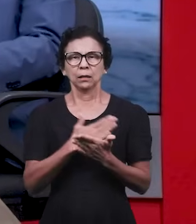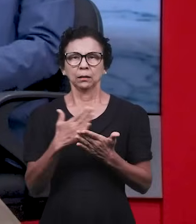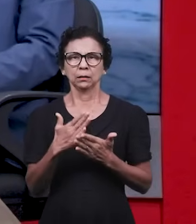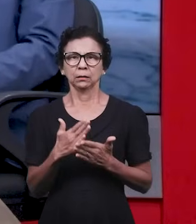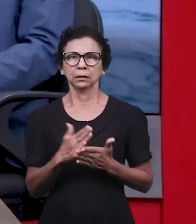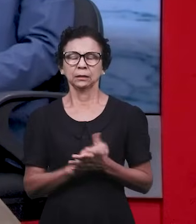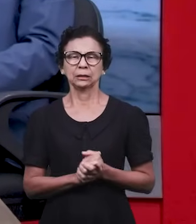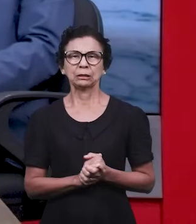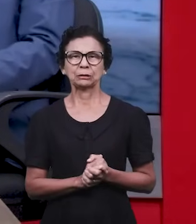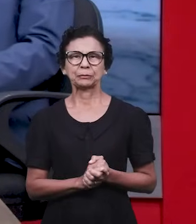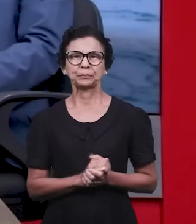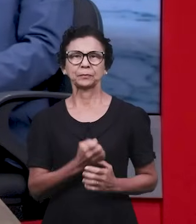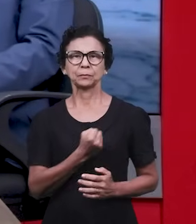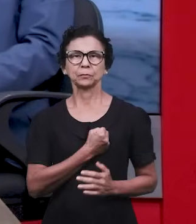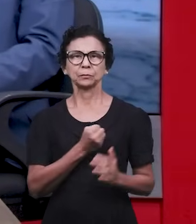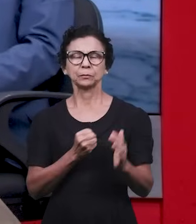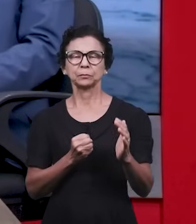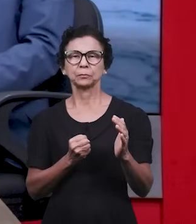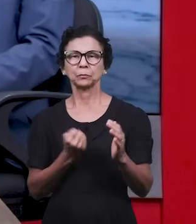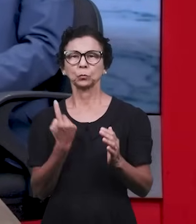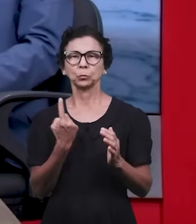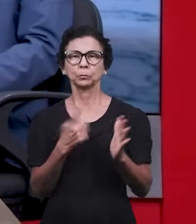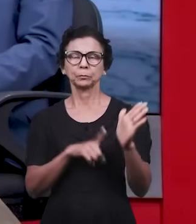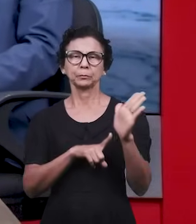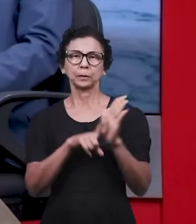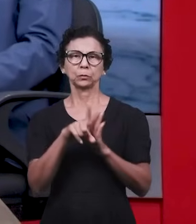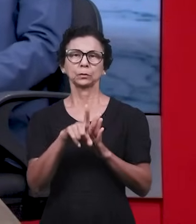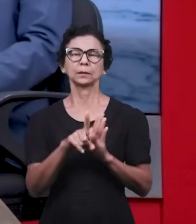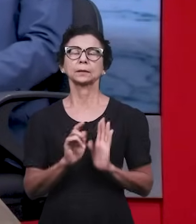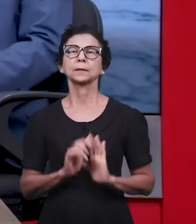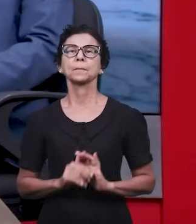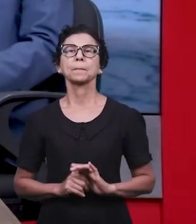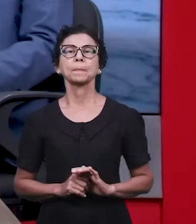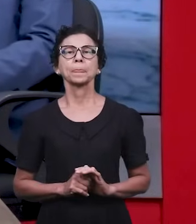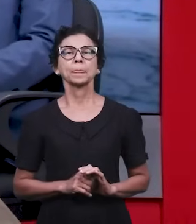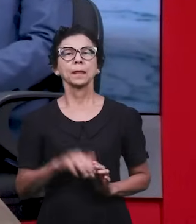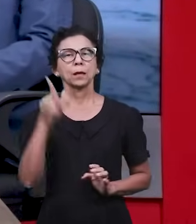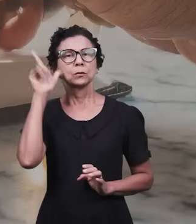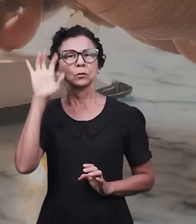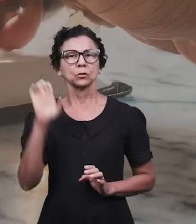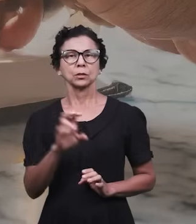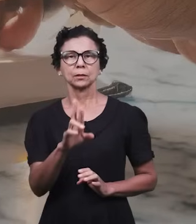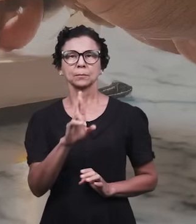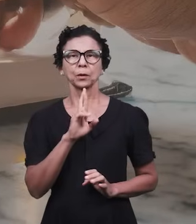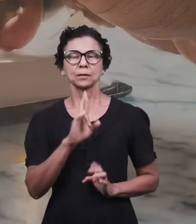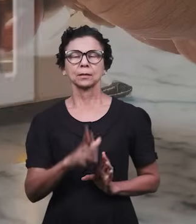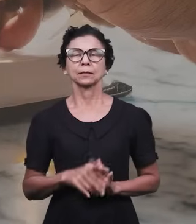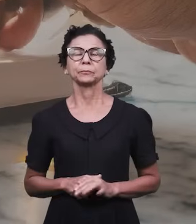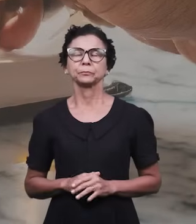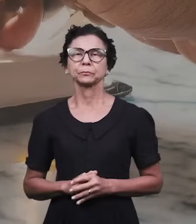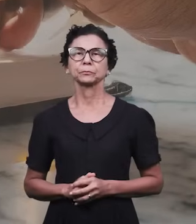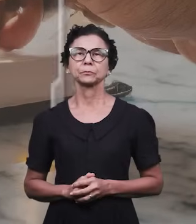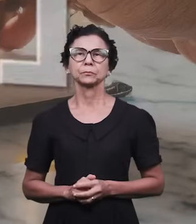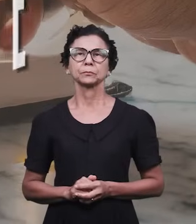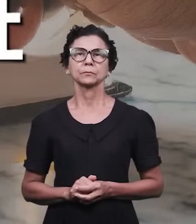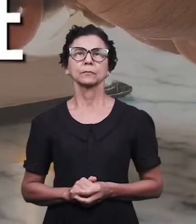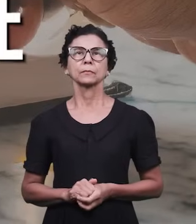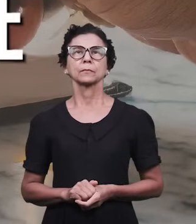feita insistentemente pelas pessoas e nós vamos dirigir essa pergunta ao pastor Luiz Eugênio.